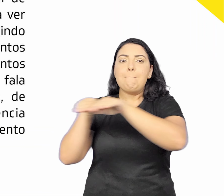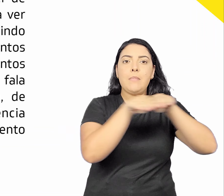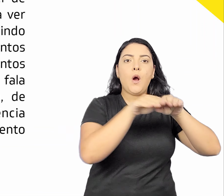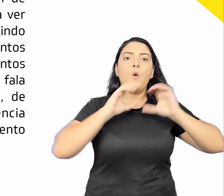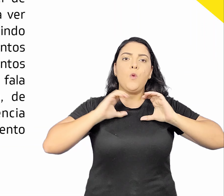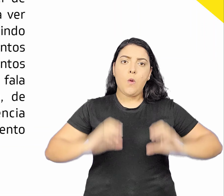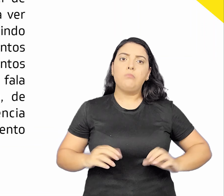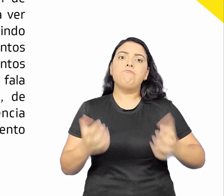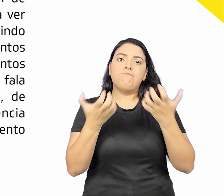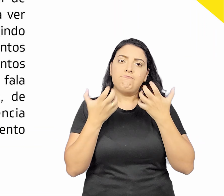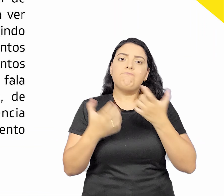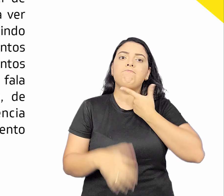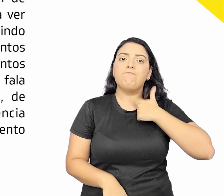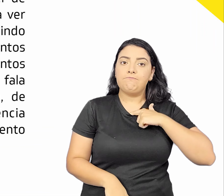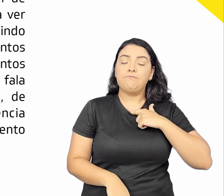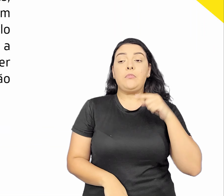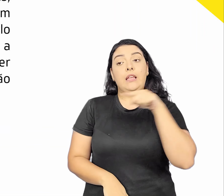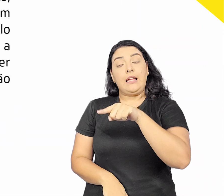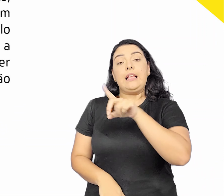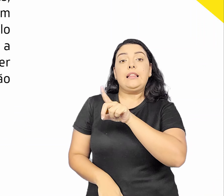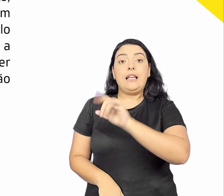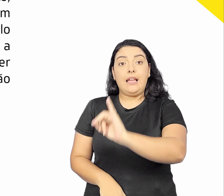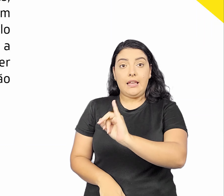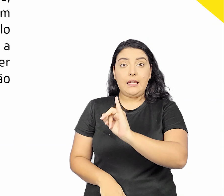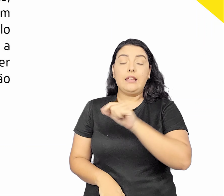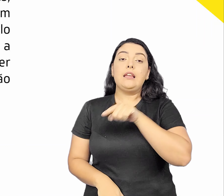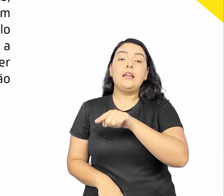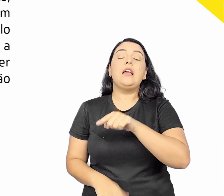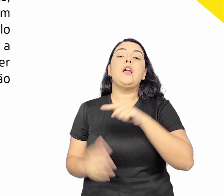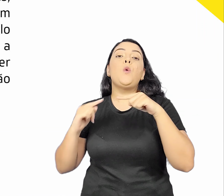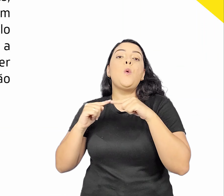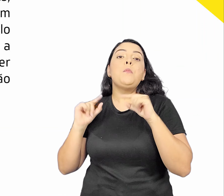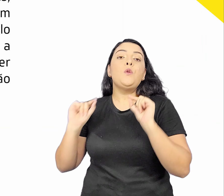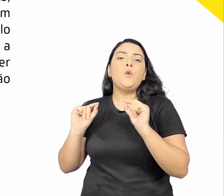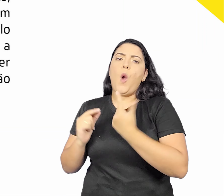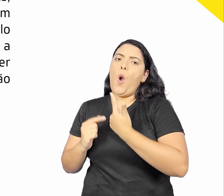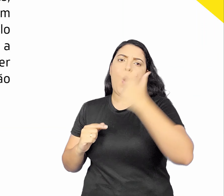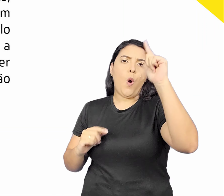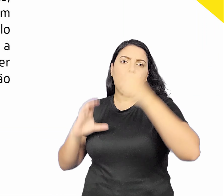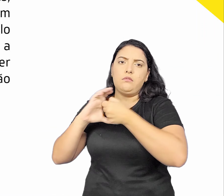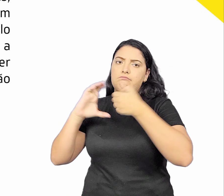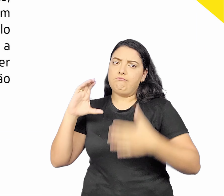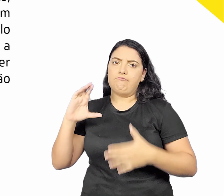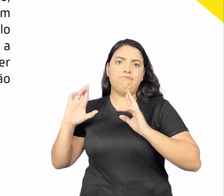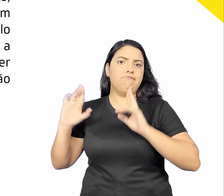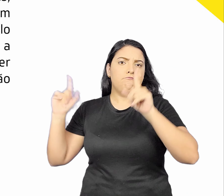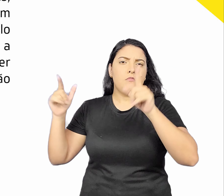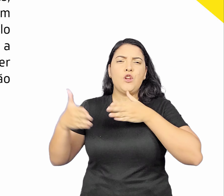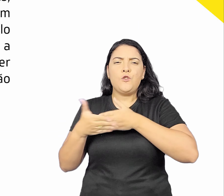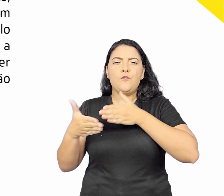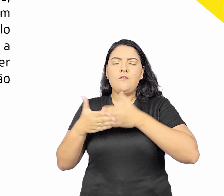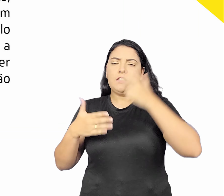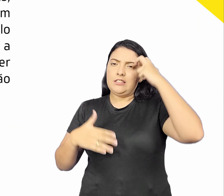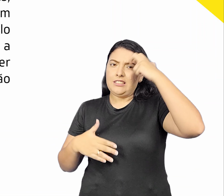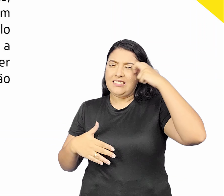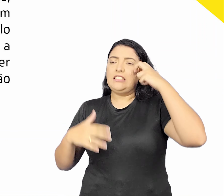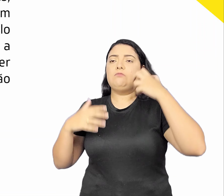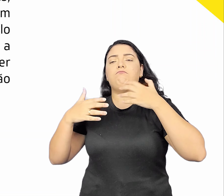comportamento ritualizados Já a deficiência intelectual Há outras características de dificuldade de